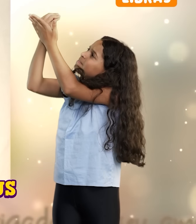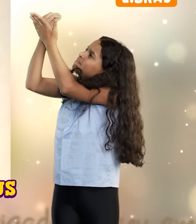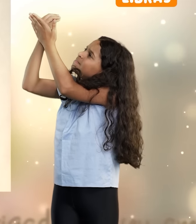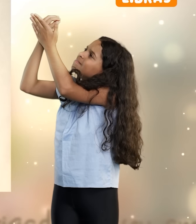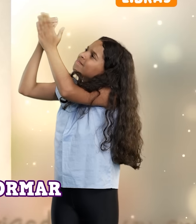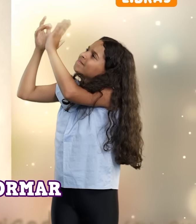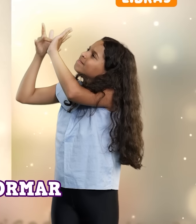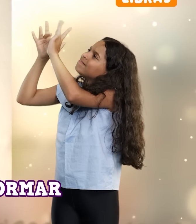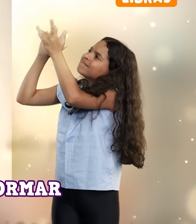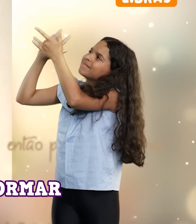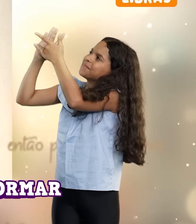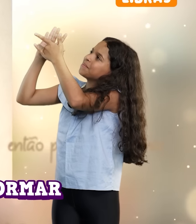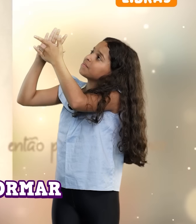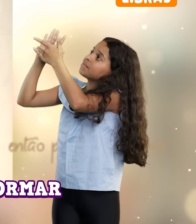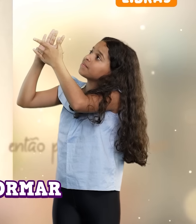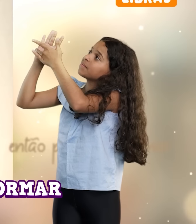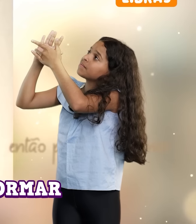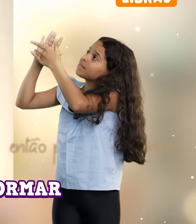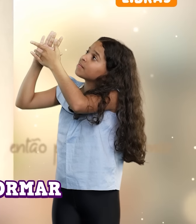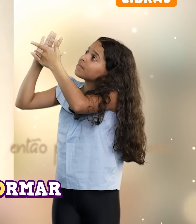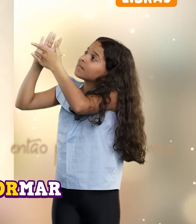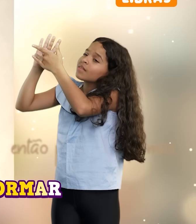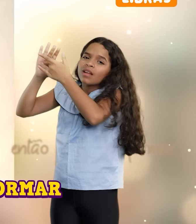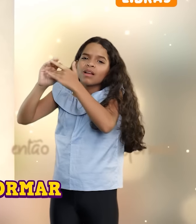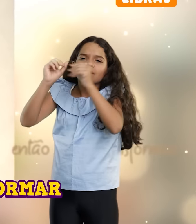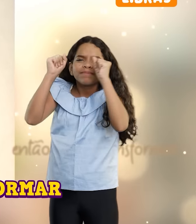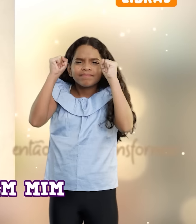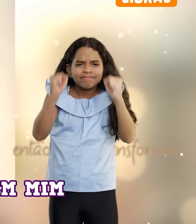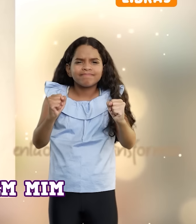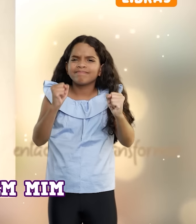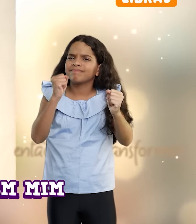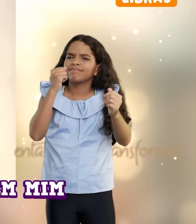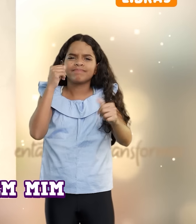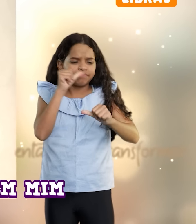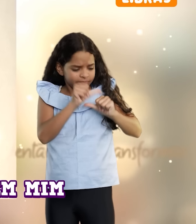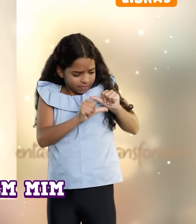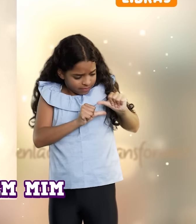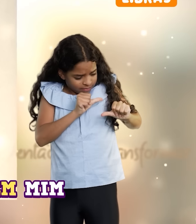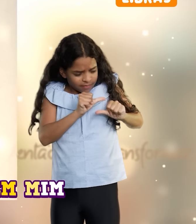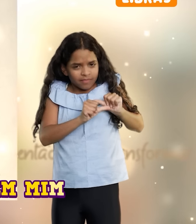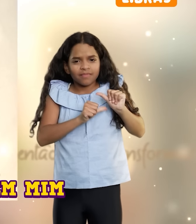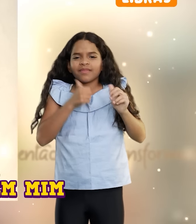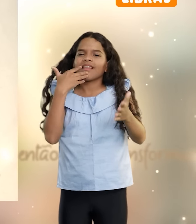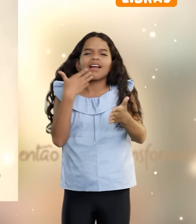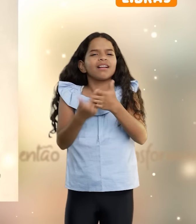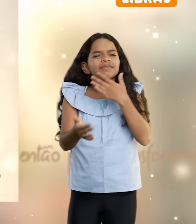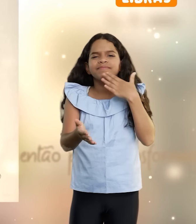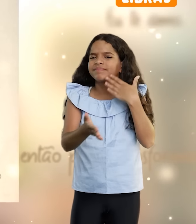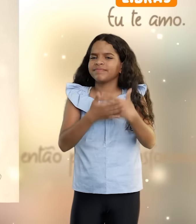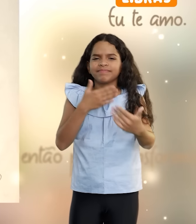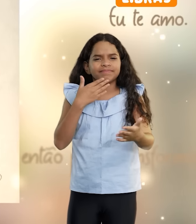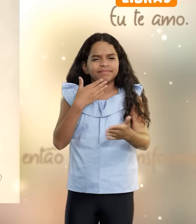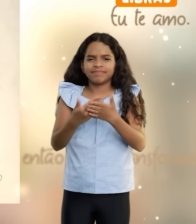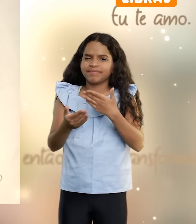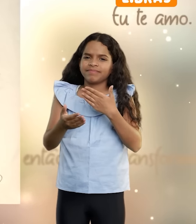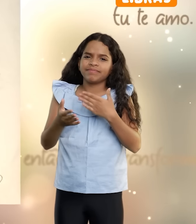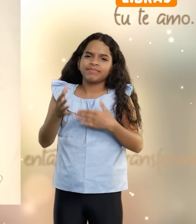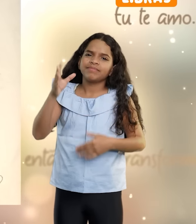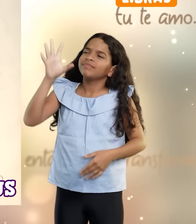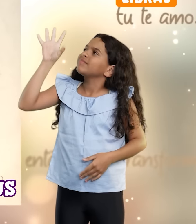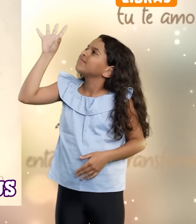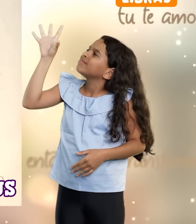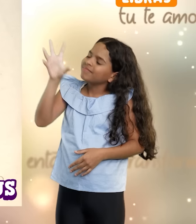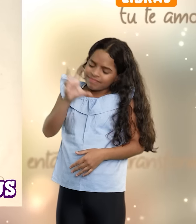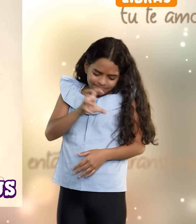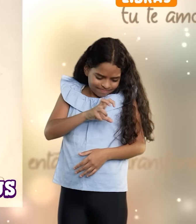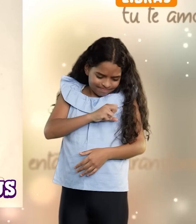Jesus. Então, pode transformar tudo o que quiser em mim. Eu te amo.